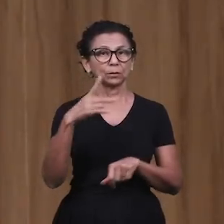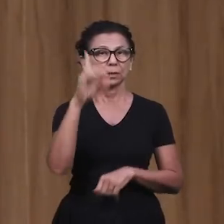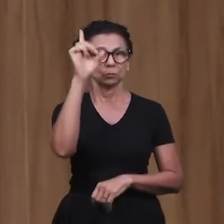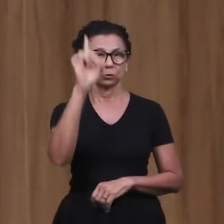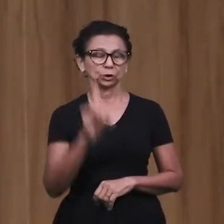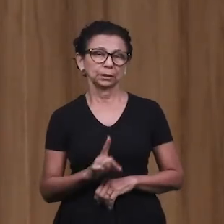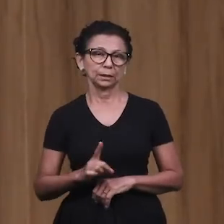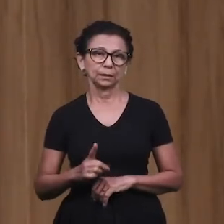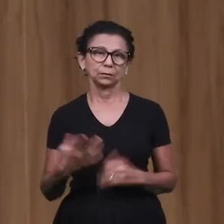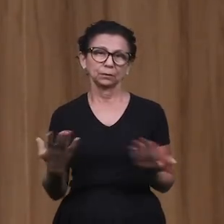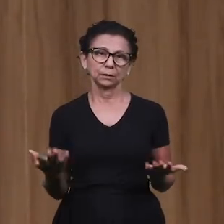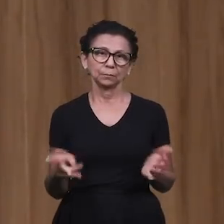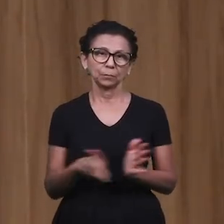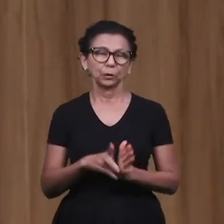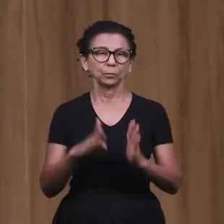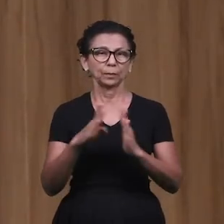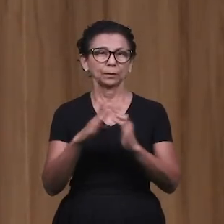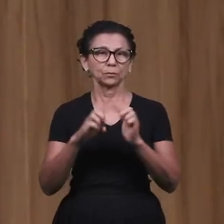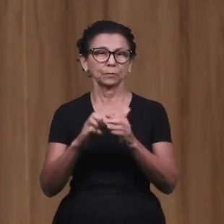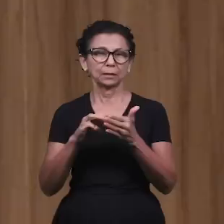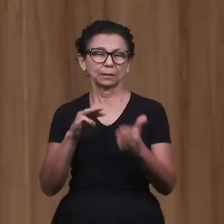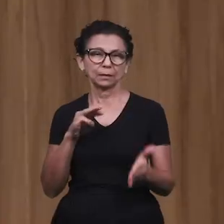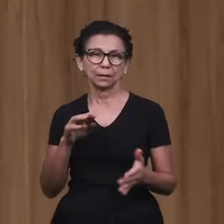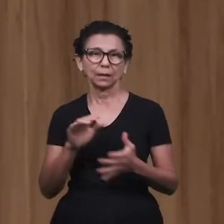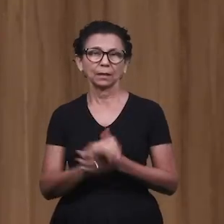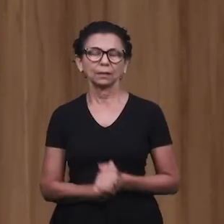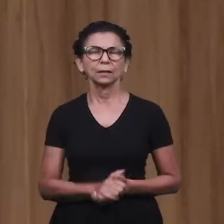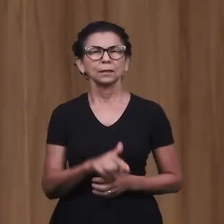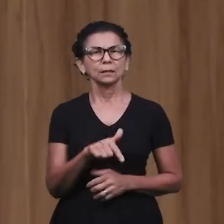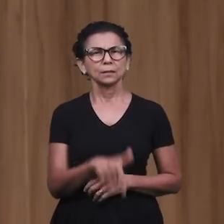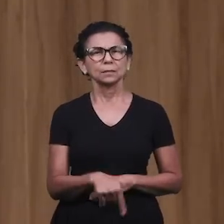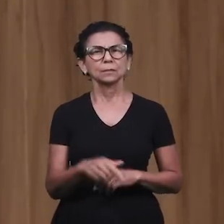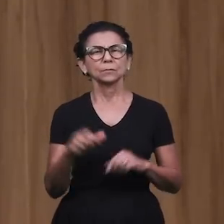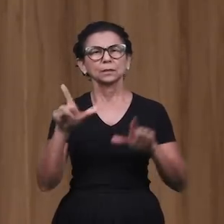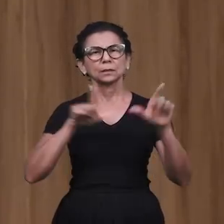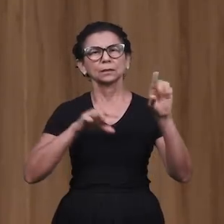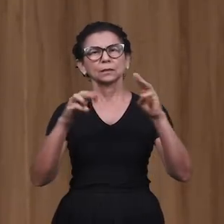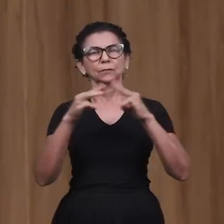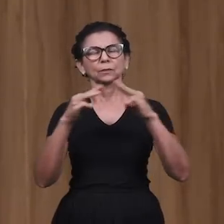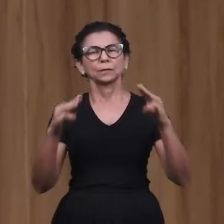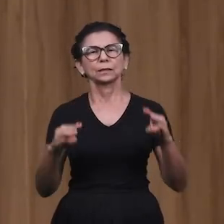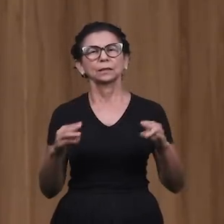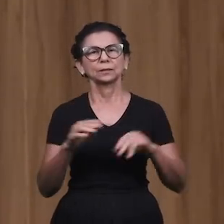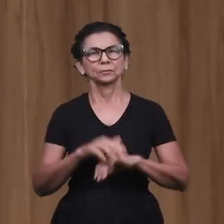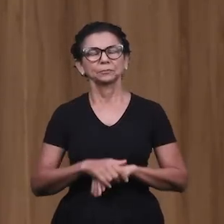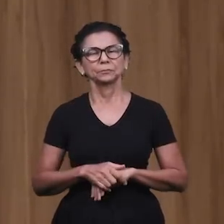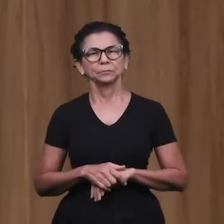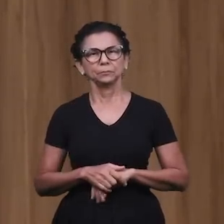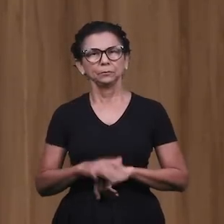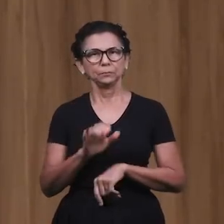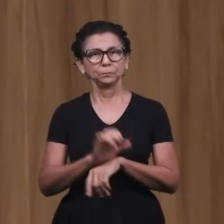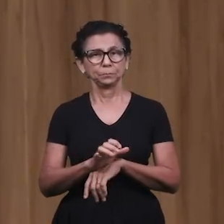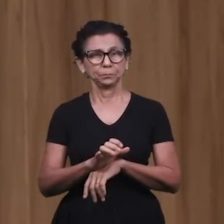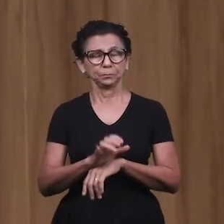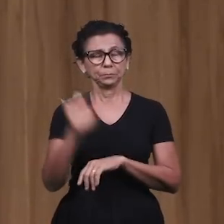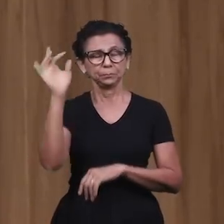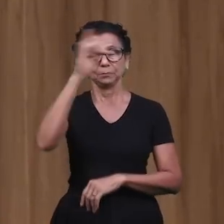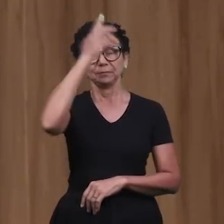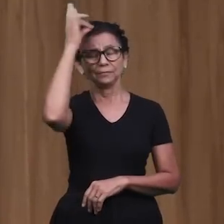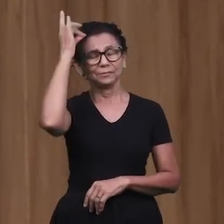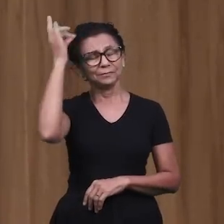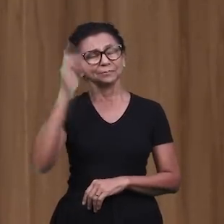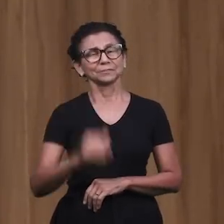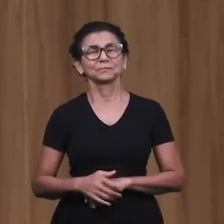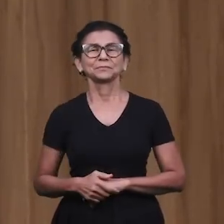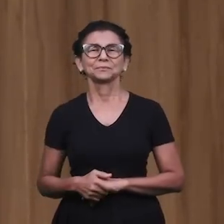produzido pela Igreja Cristã Maranata e gravado nos estúdios da TV Manaim, na cidade de Vila Velha, no estado do Espírito Santo. É um prazer ter a